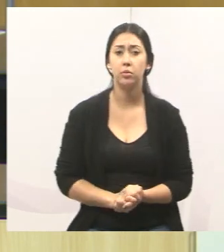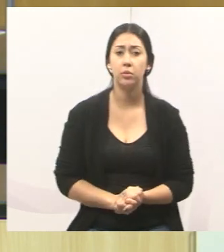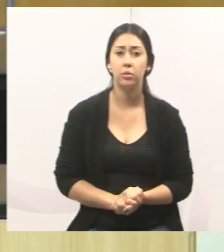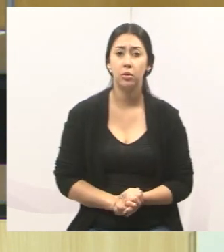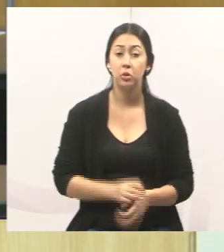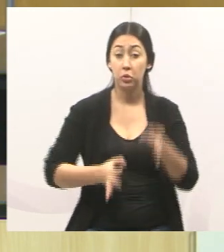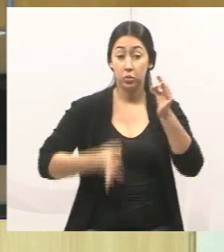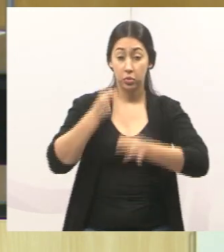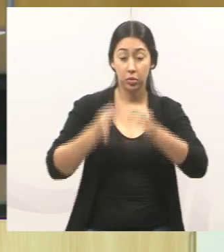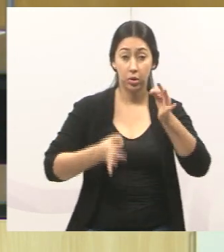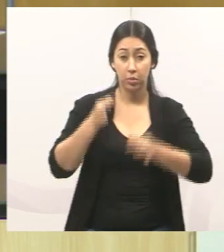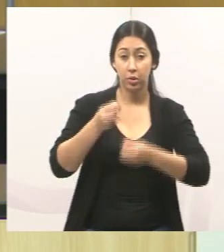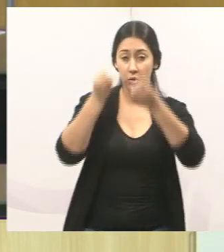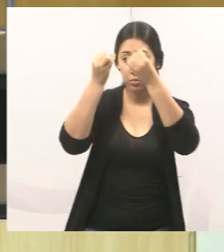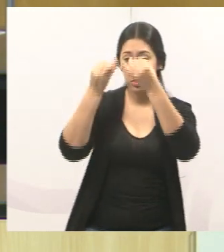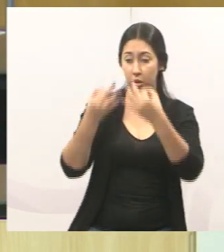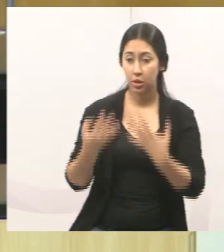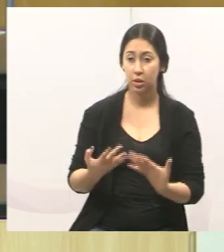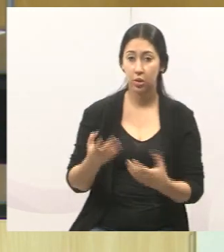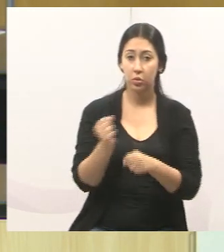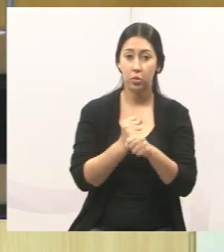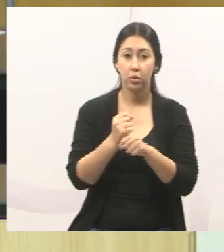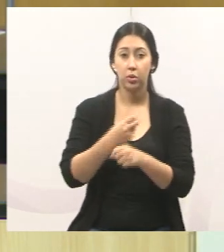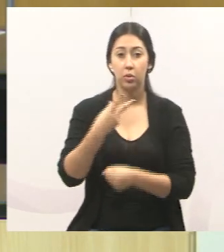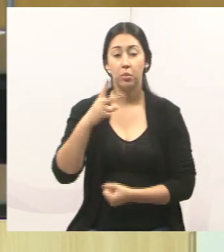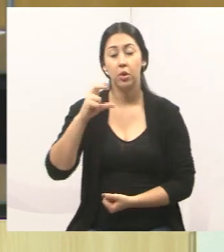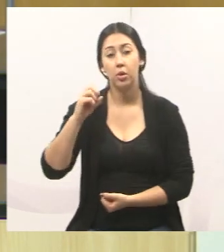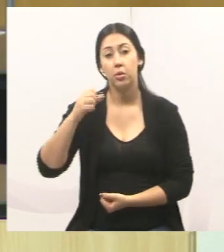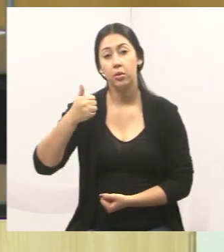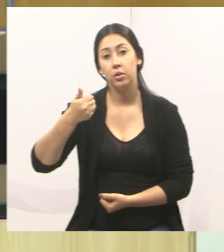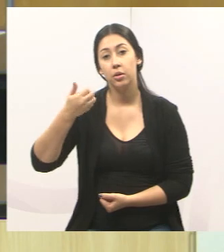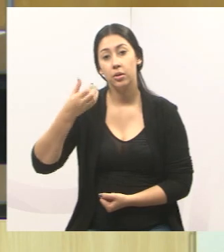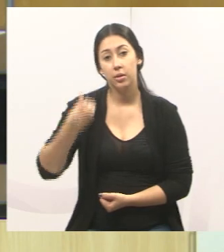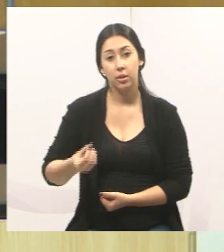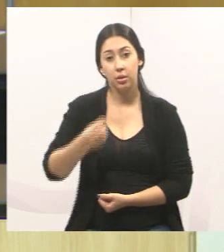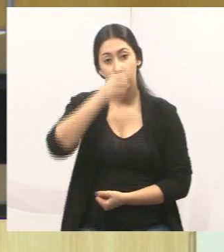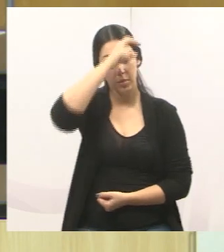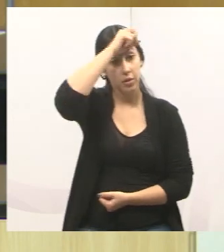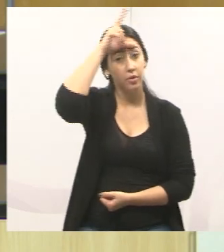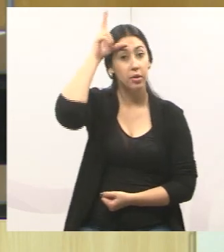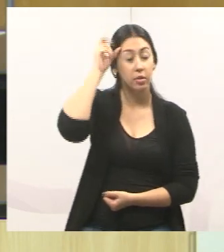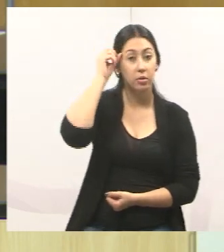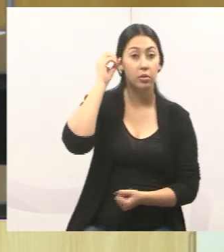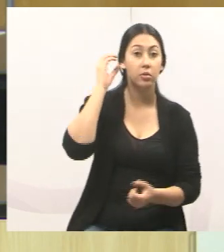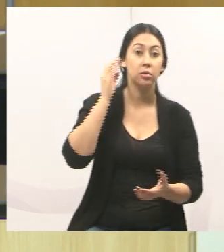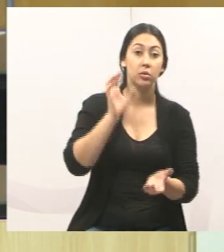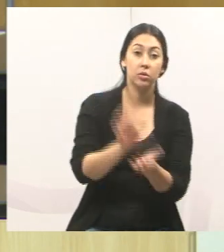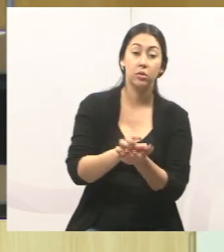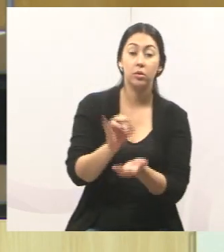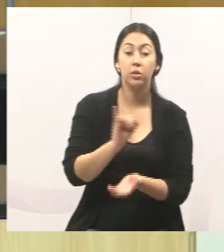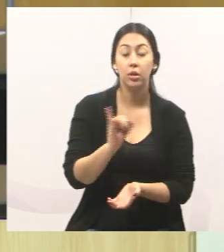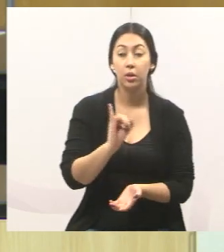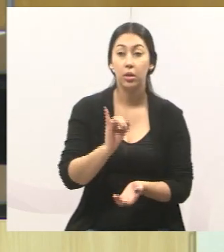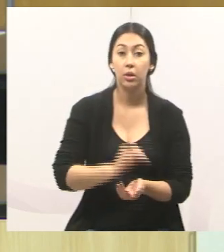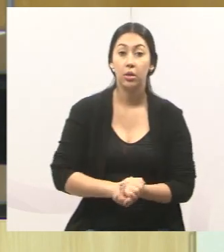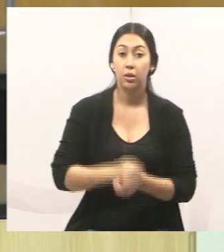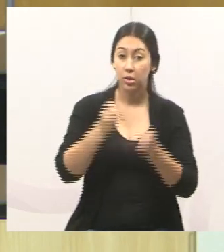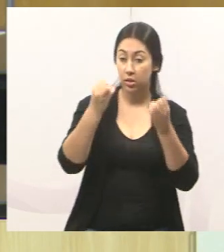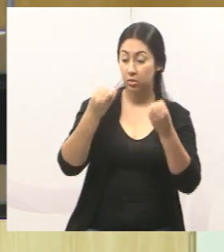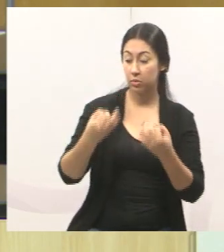o julgamento de contas do exercício 2016 da Prefeitura Municipal de Jacareí, parecer referente às contas do